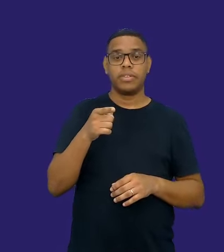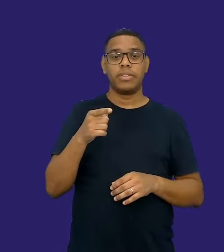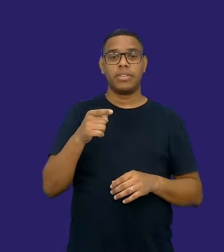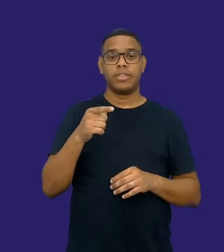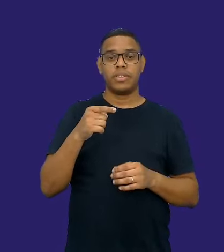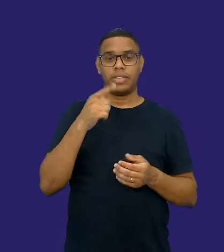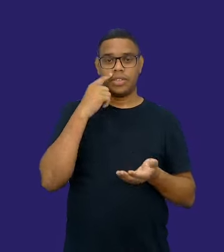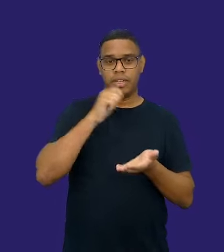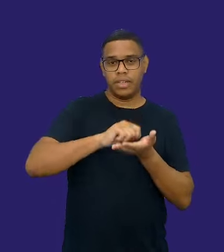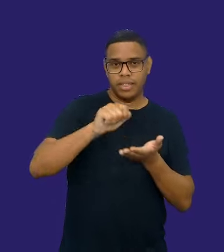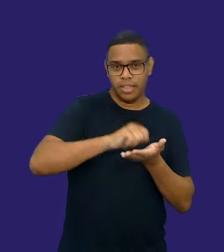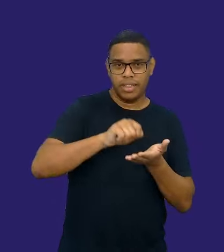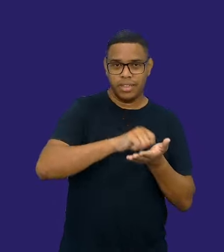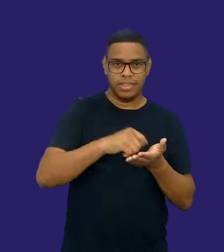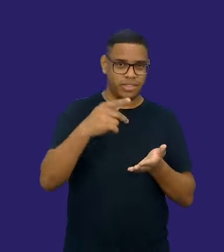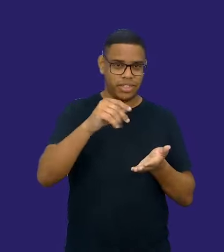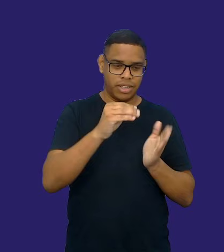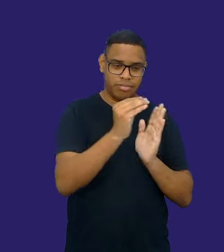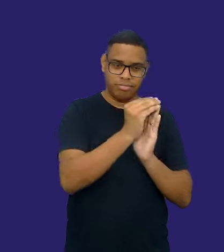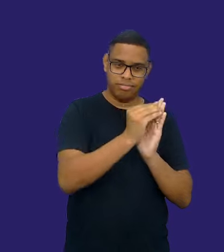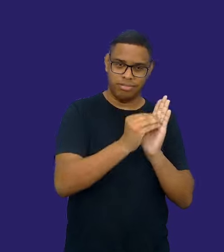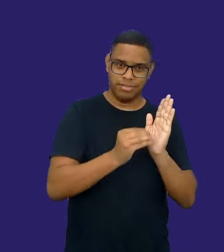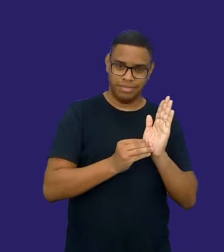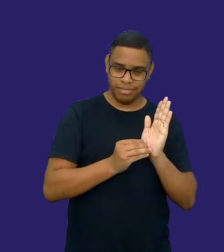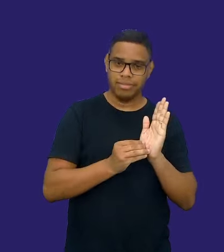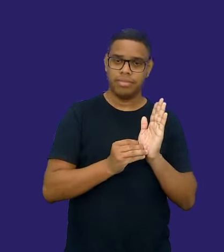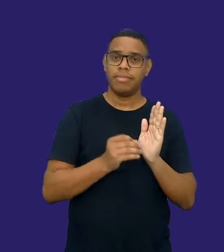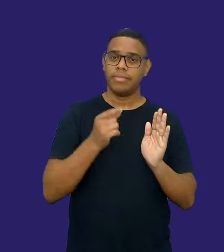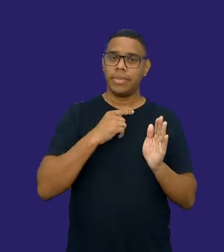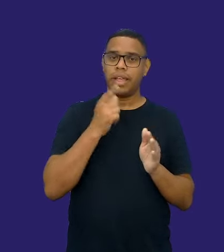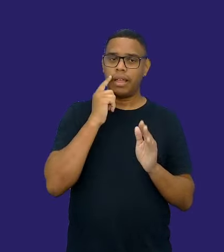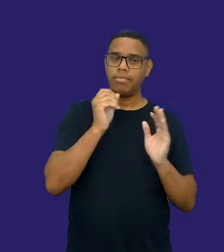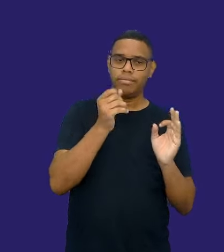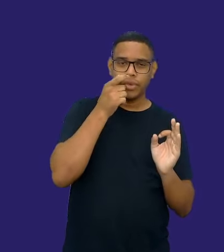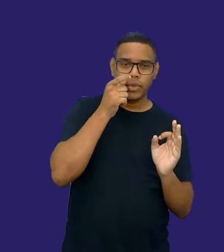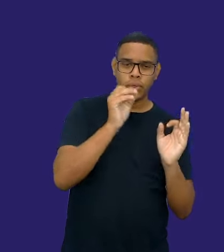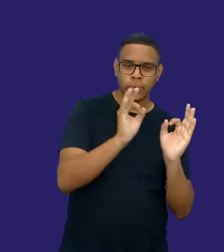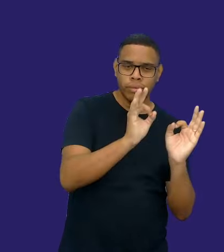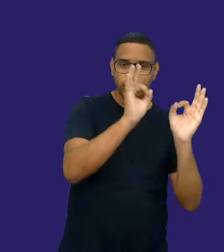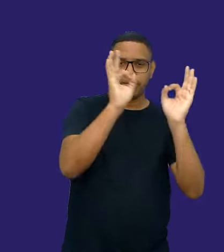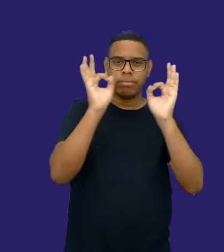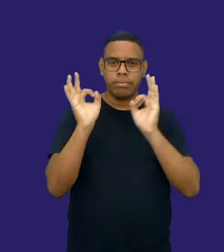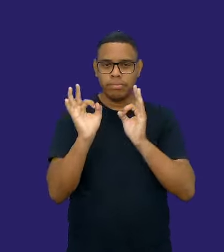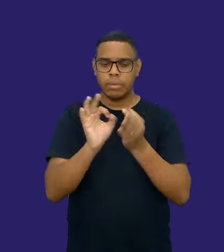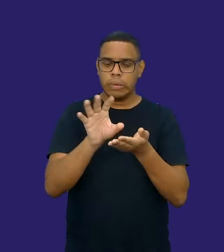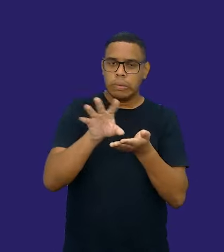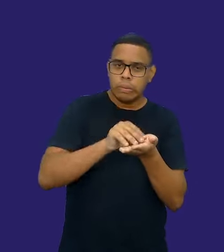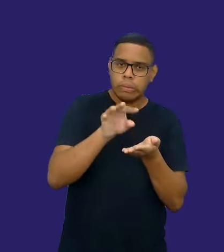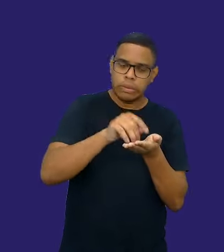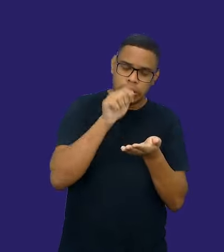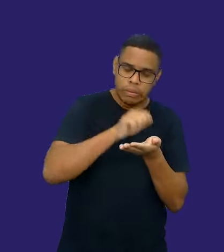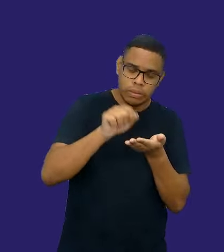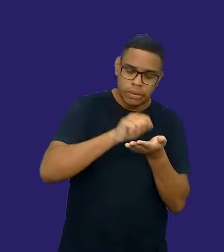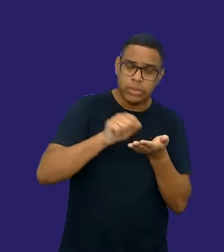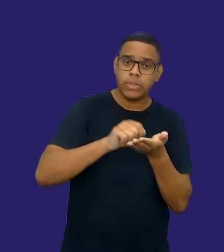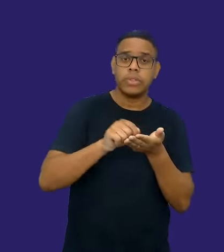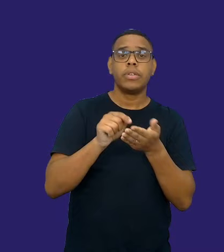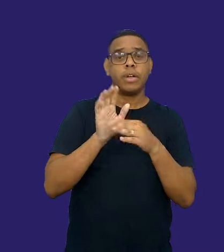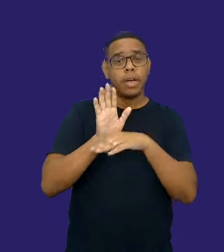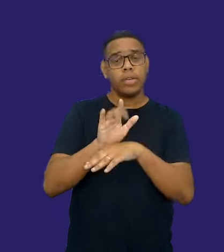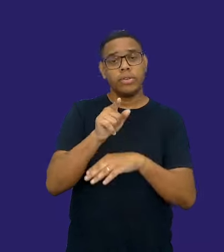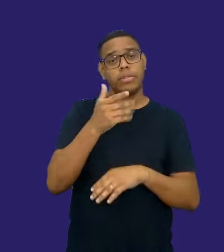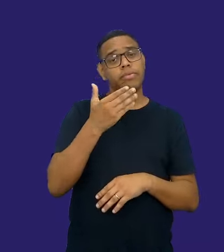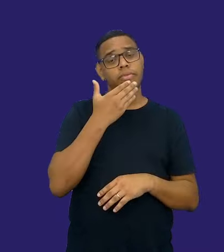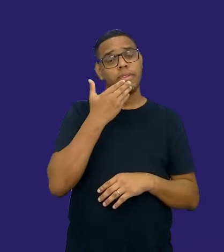de bordo, o seu caderno de registro, e que tomem notas, porque isso, gente, facilitará